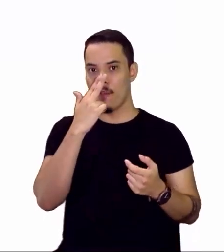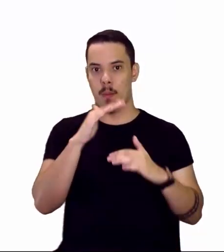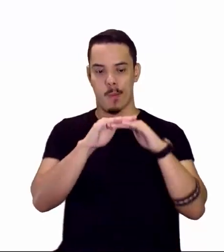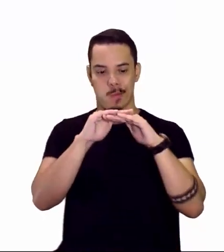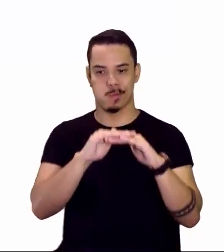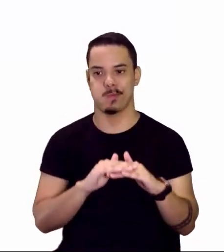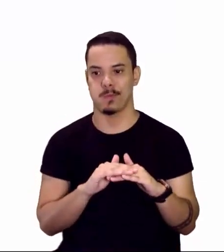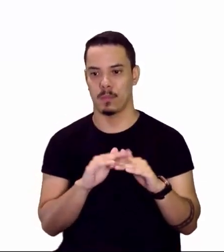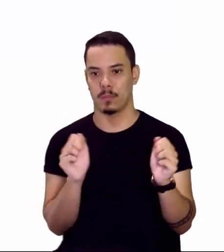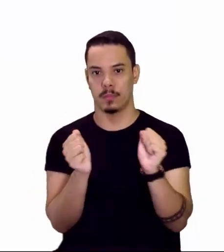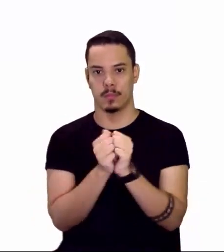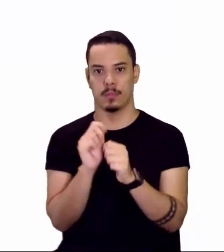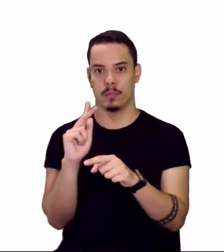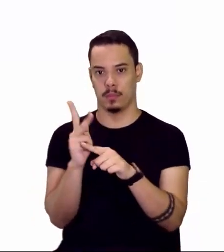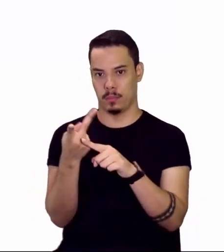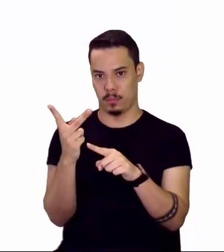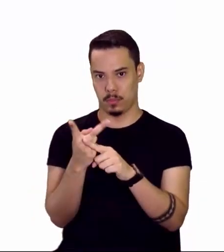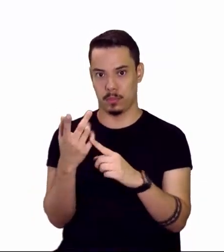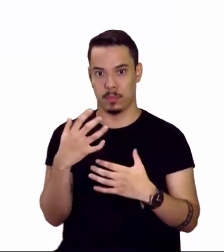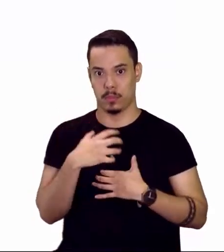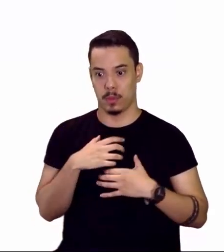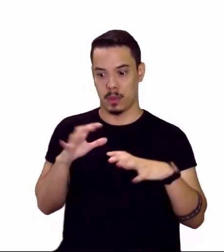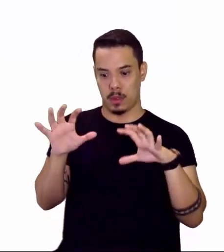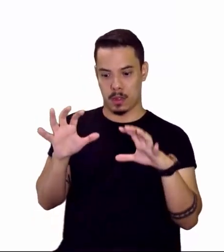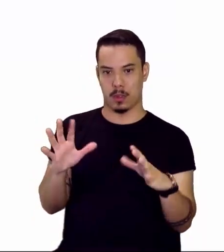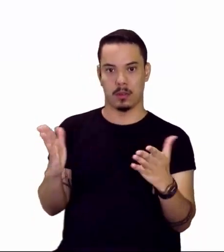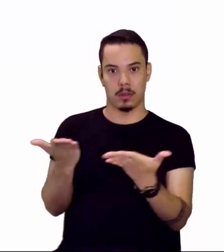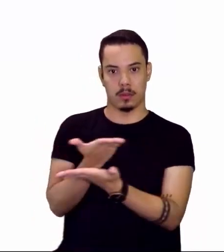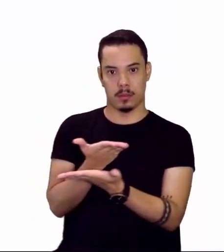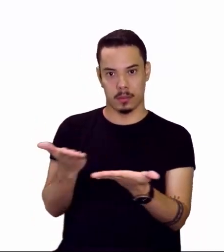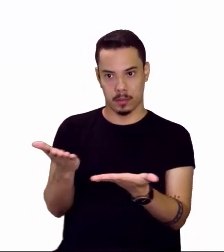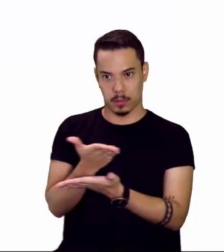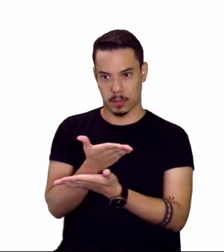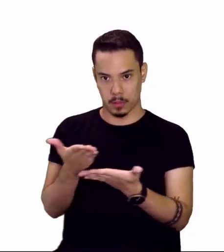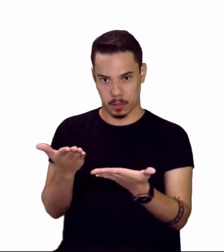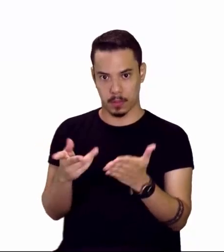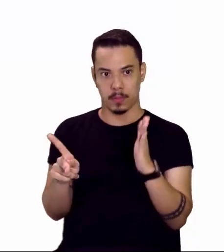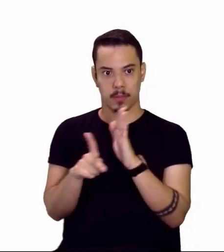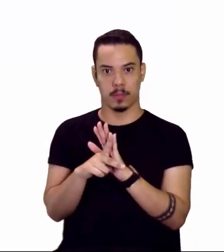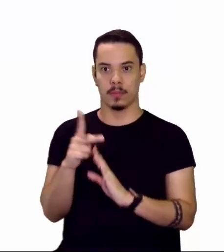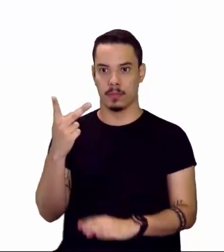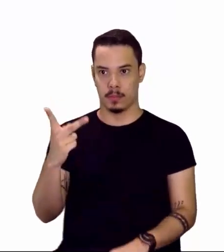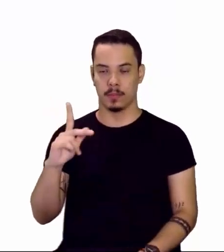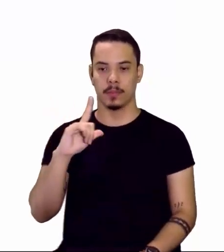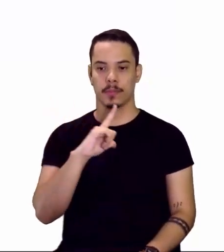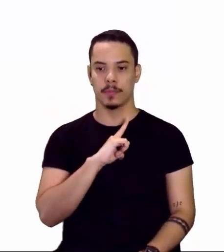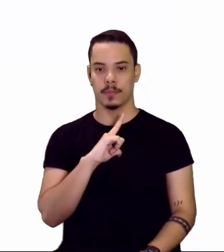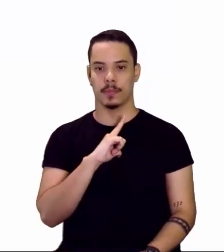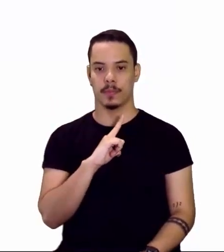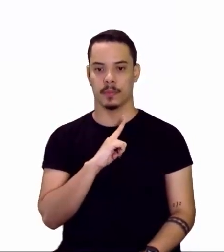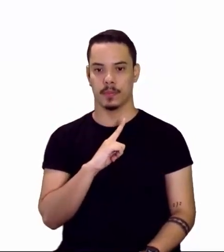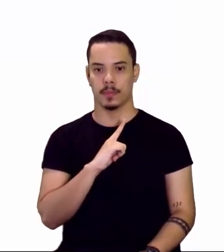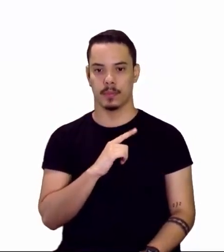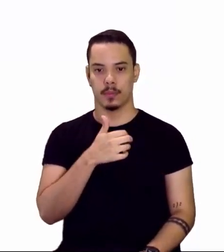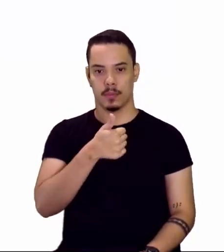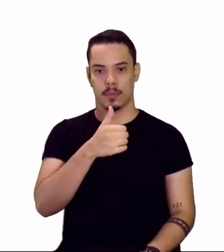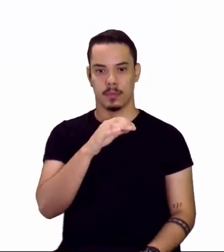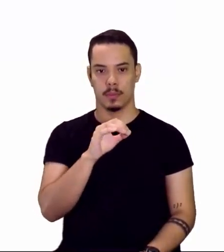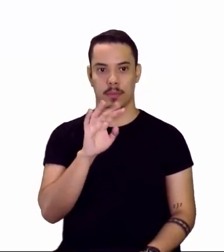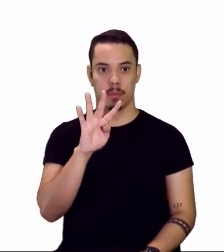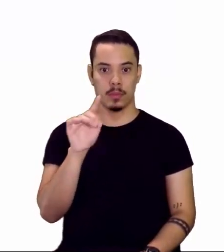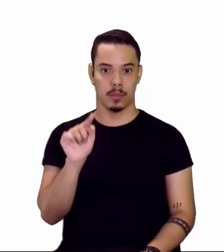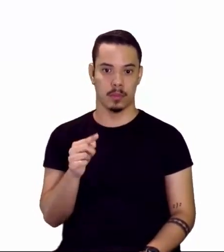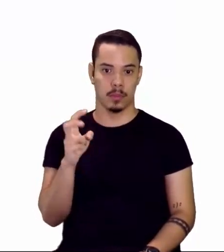o hidrogênio de forma que entre os átomos de hidrogênio teremos um ângulo de 104